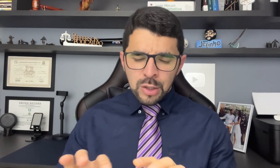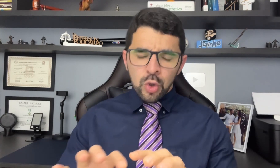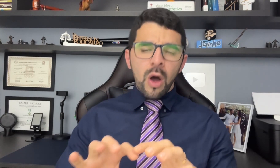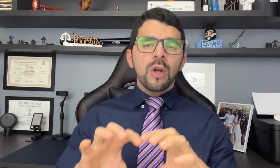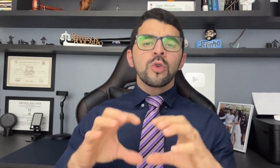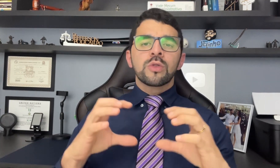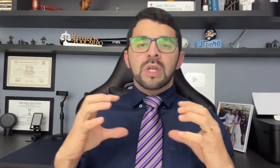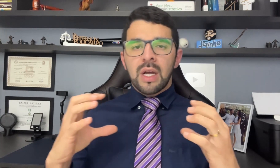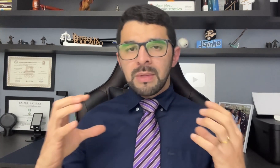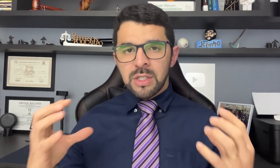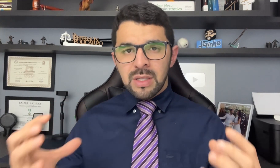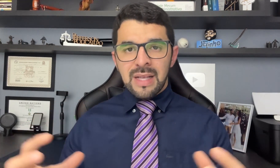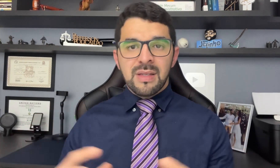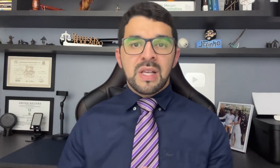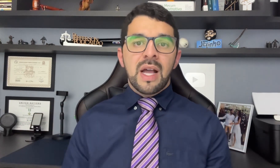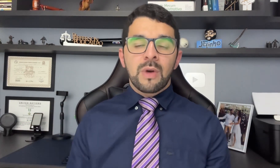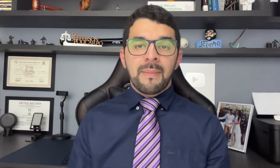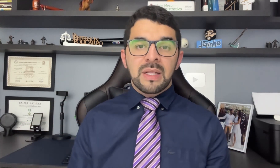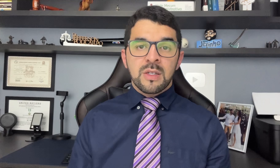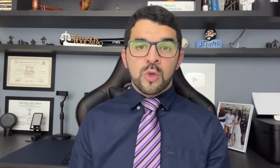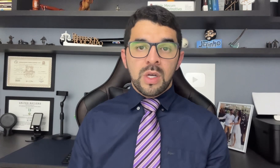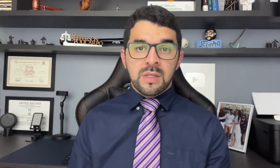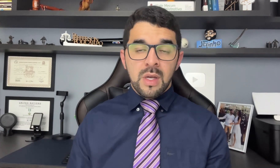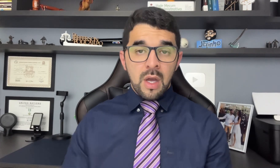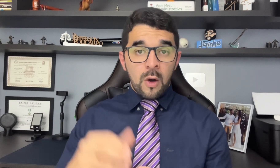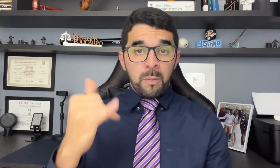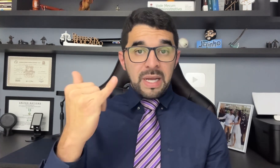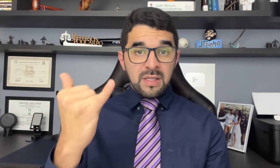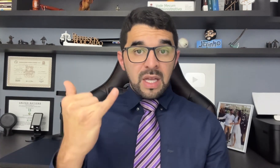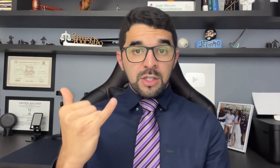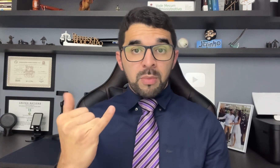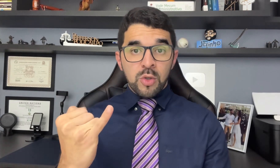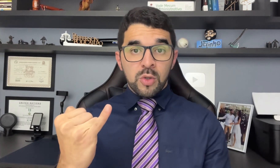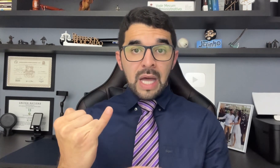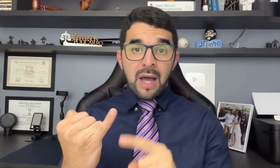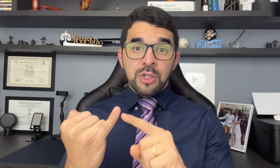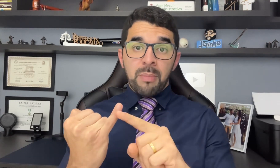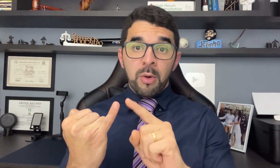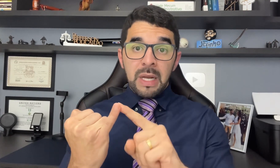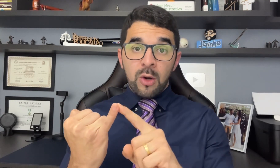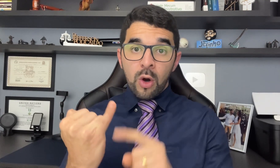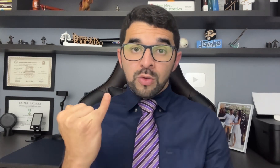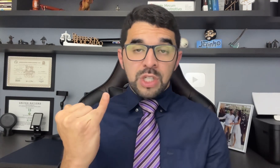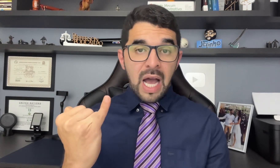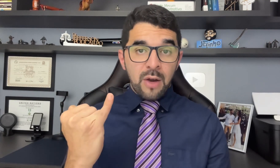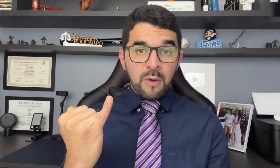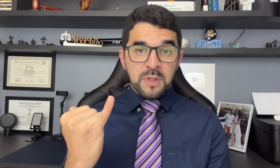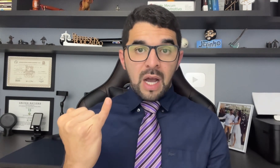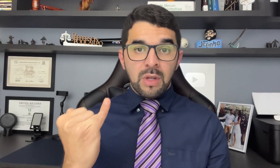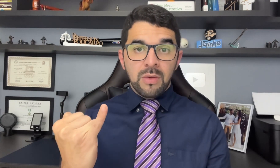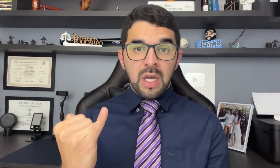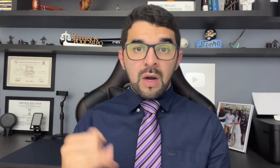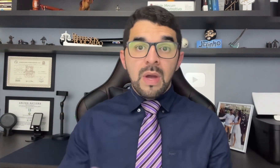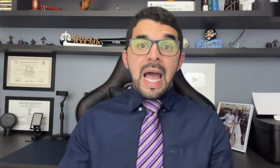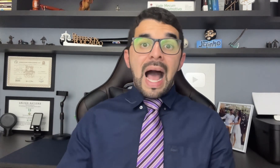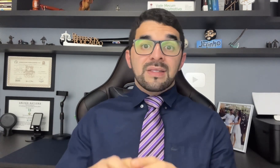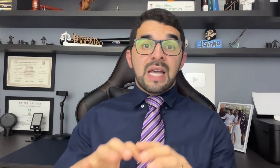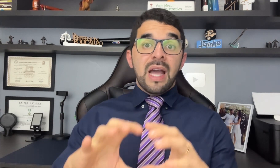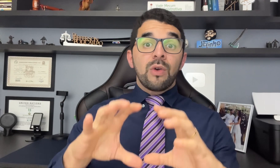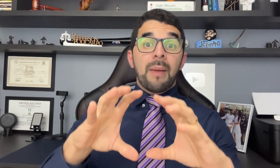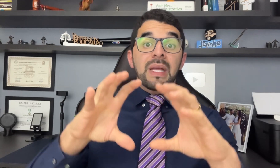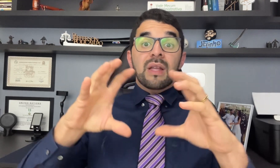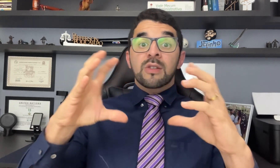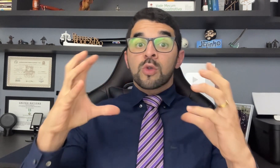aguardar todo o trâmite dessas regulamentações. O presidente Bolsonaro já publicou no Diário Oficial da União